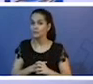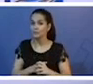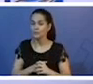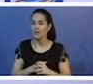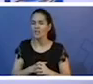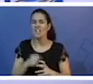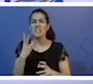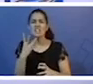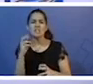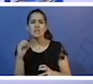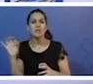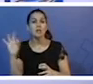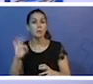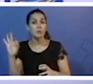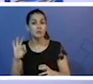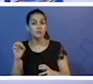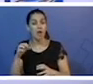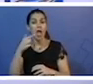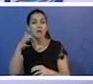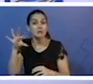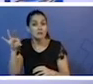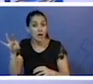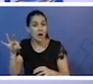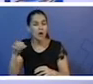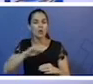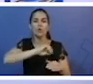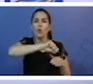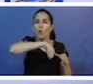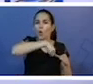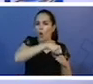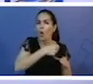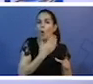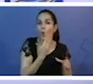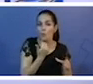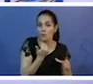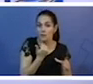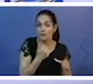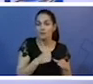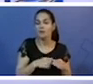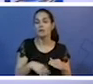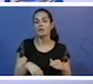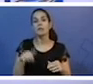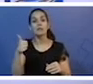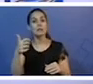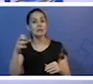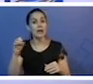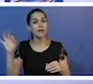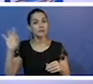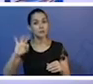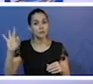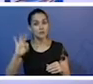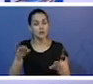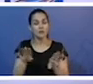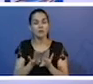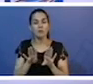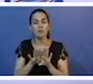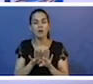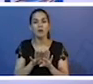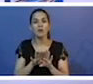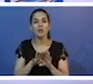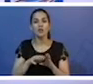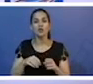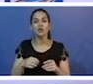cerca de 30% do sal é usado na alimentação e cerca de 10% é aplicado, por exemplo,